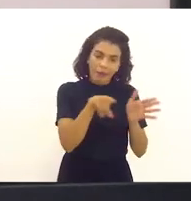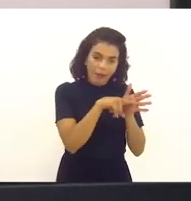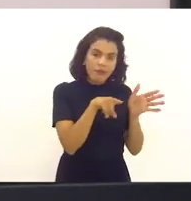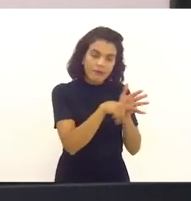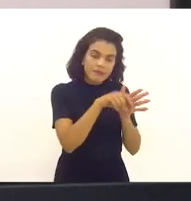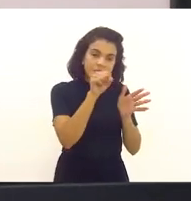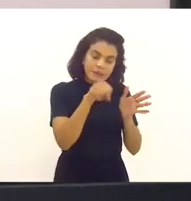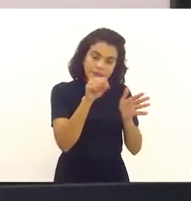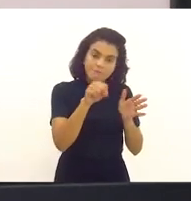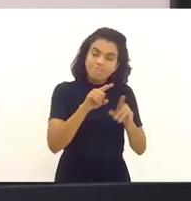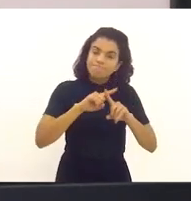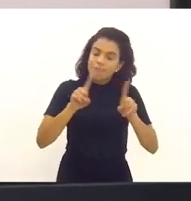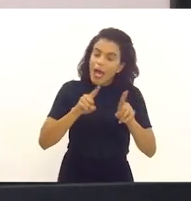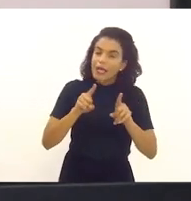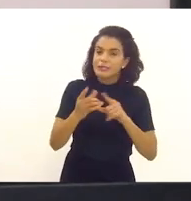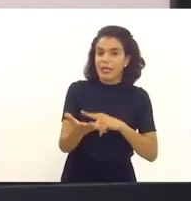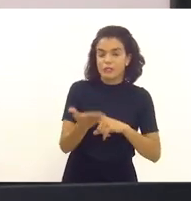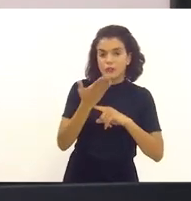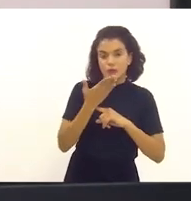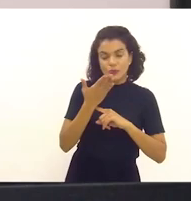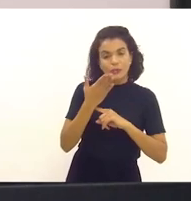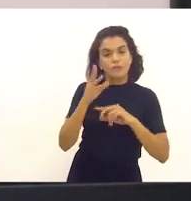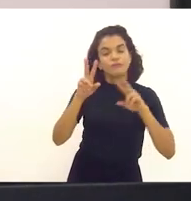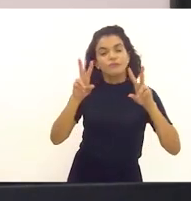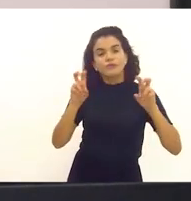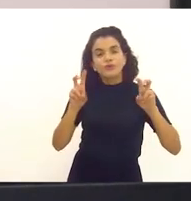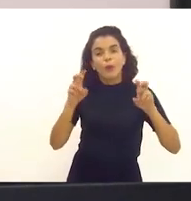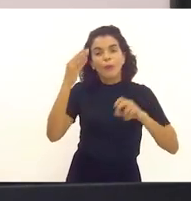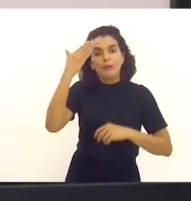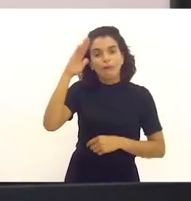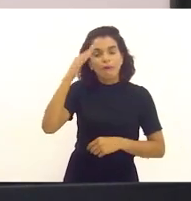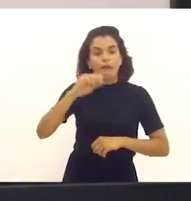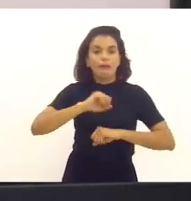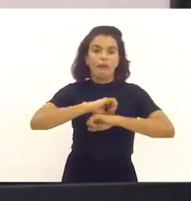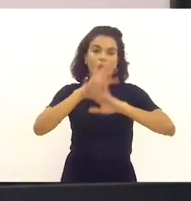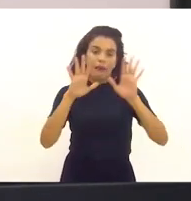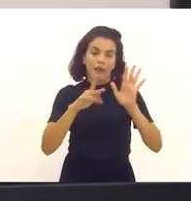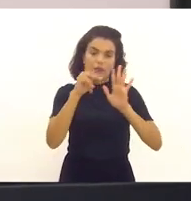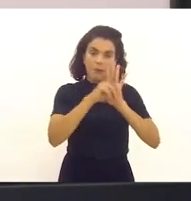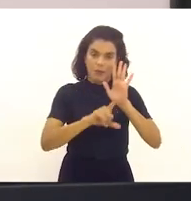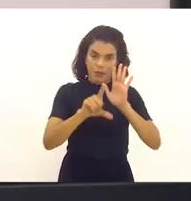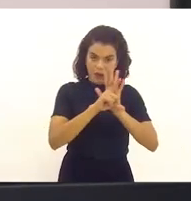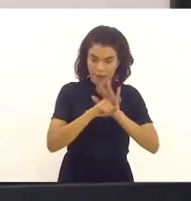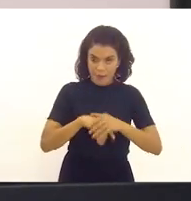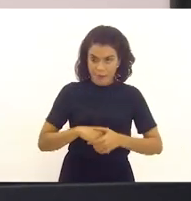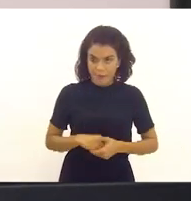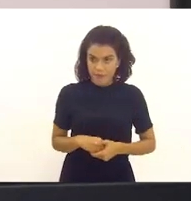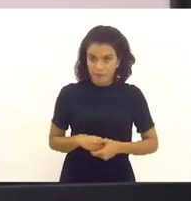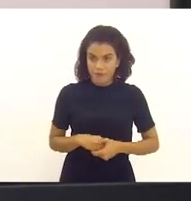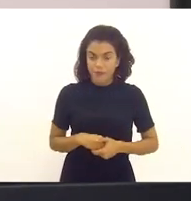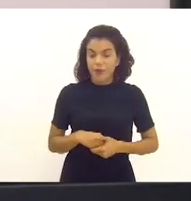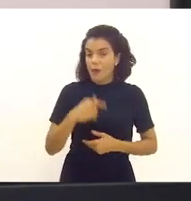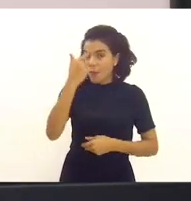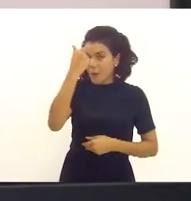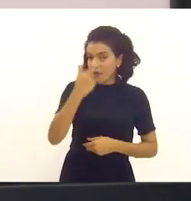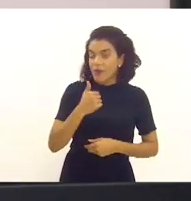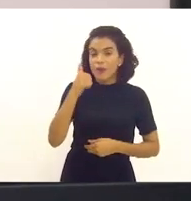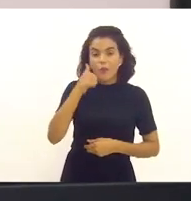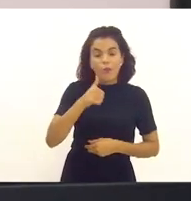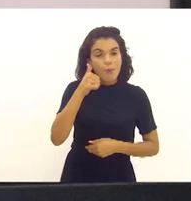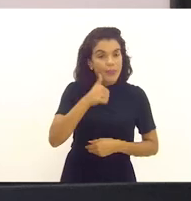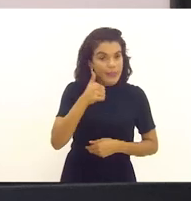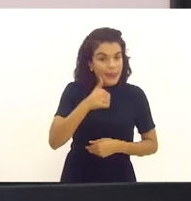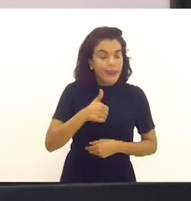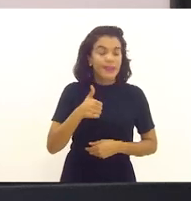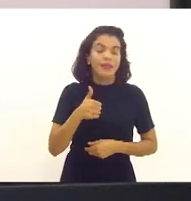vai de exatamente de encontro ao projeto de lei que a deputada depois vai falar é o perfil das mulheres meninas